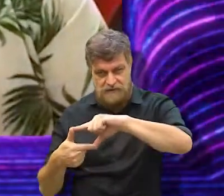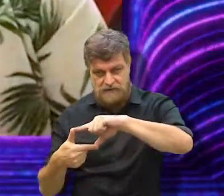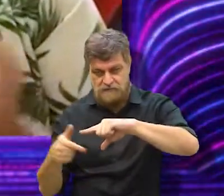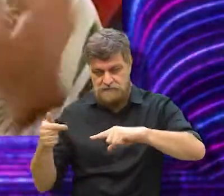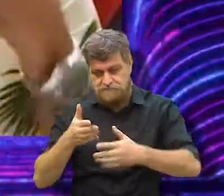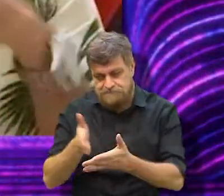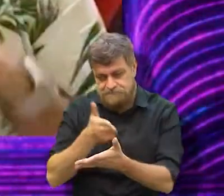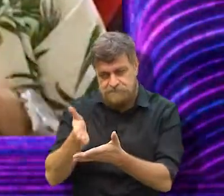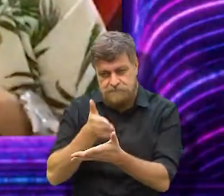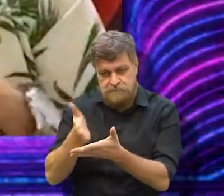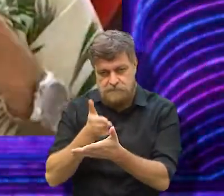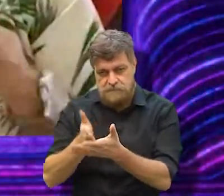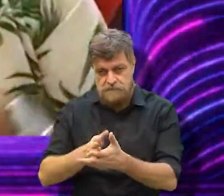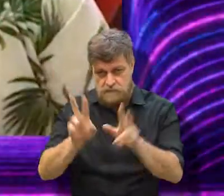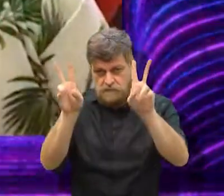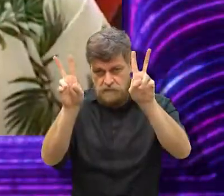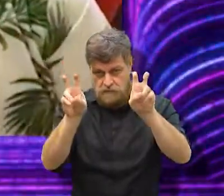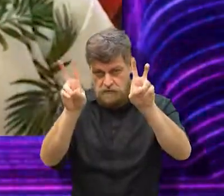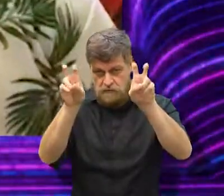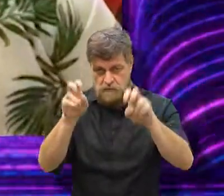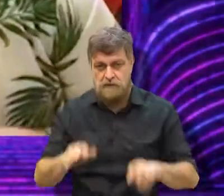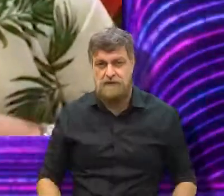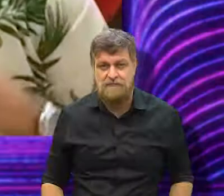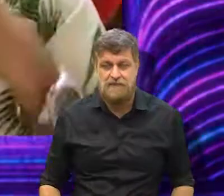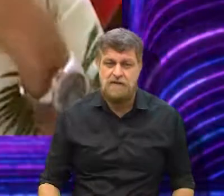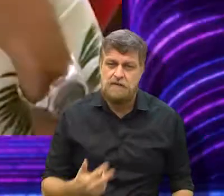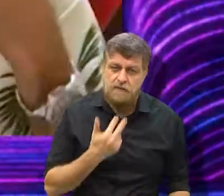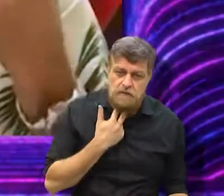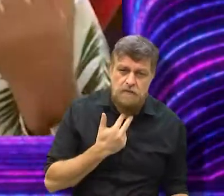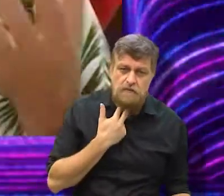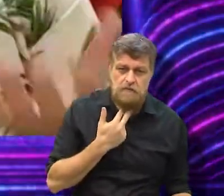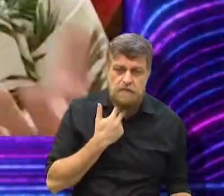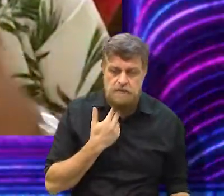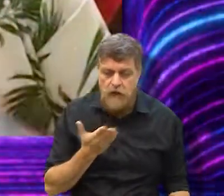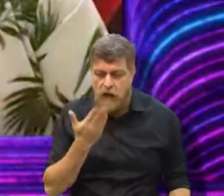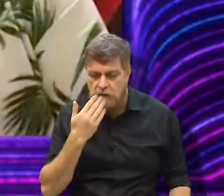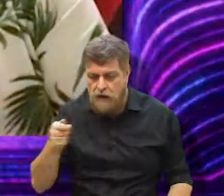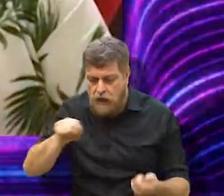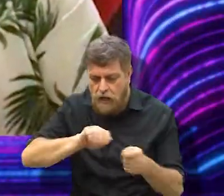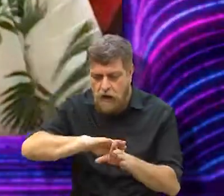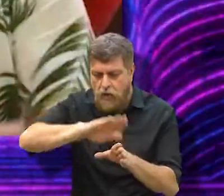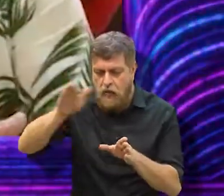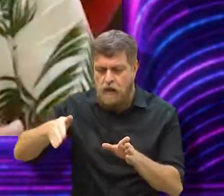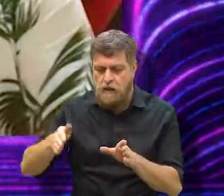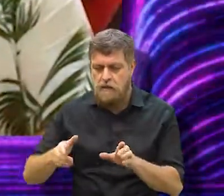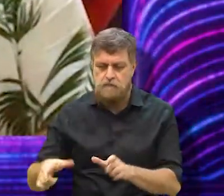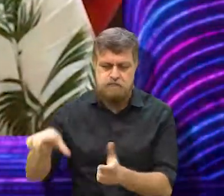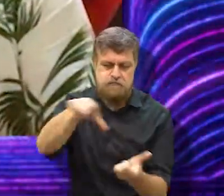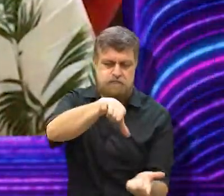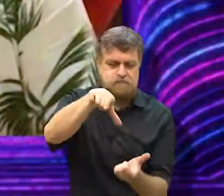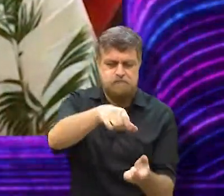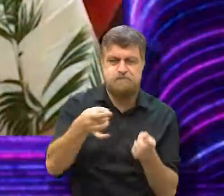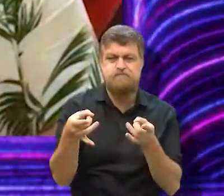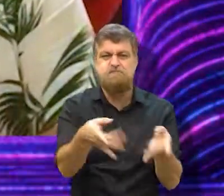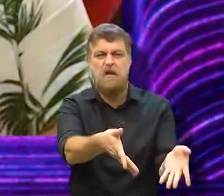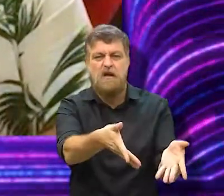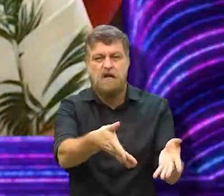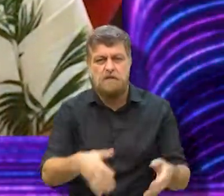justamente abordando essa temática de não desperdiçar comidas, né? Também